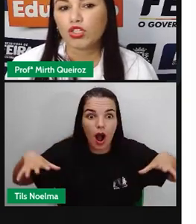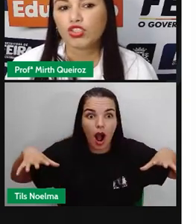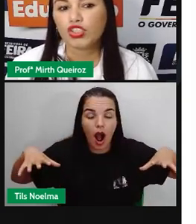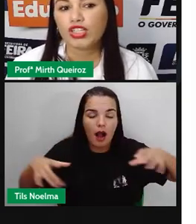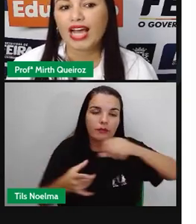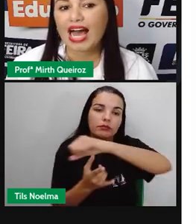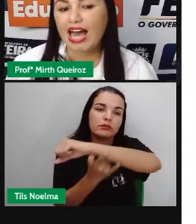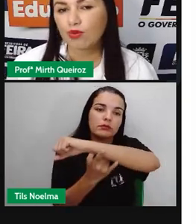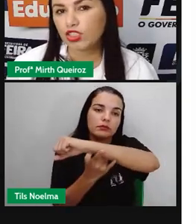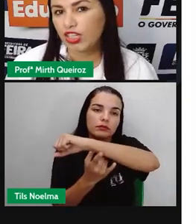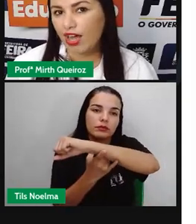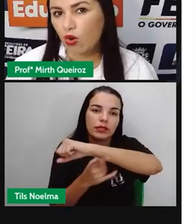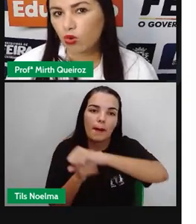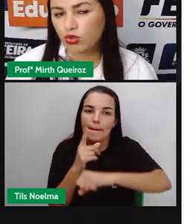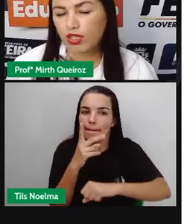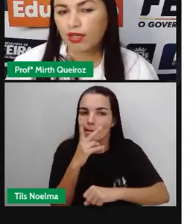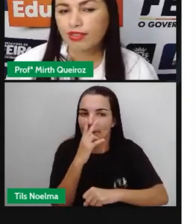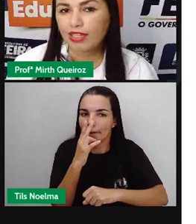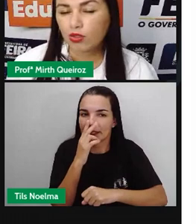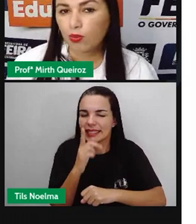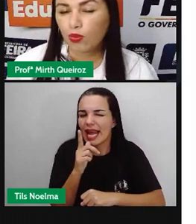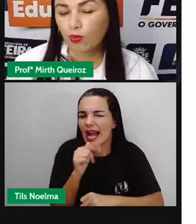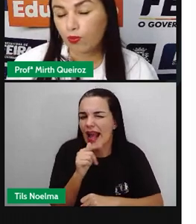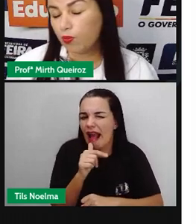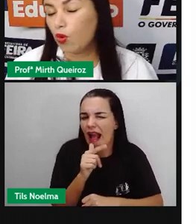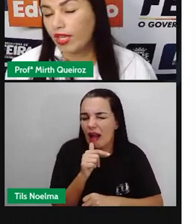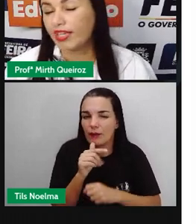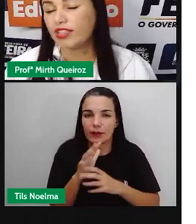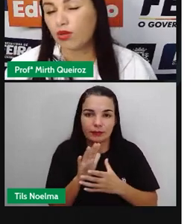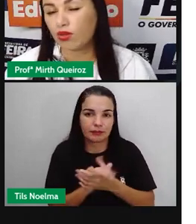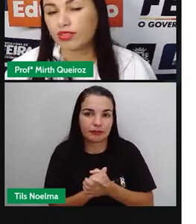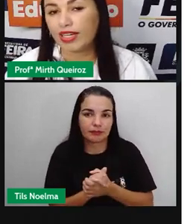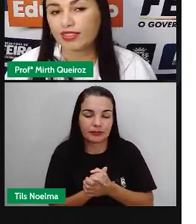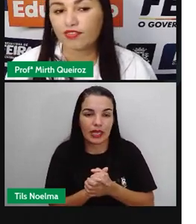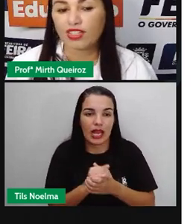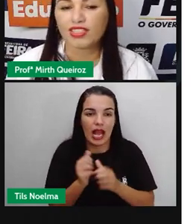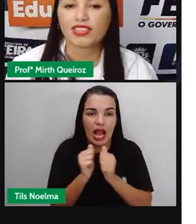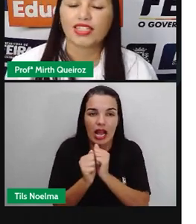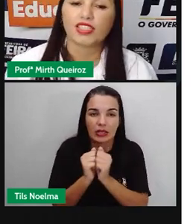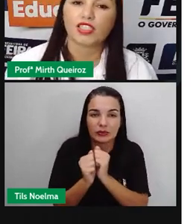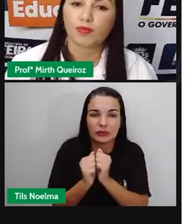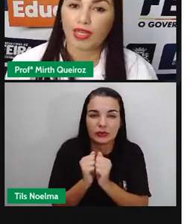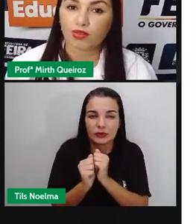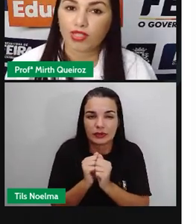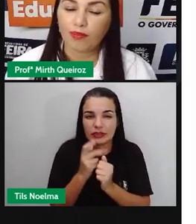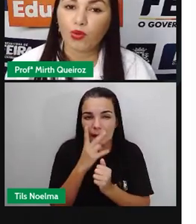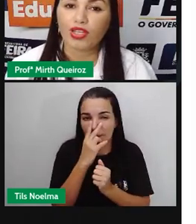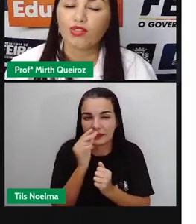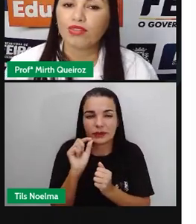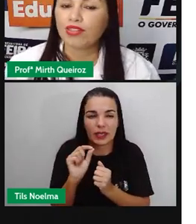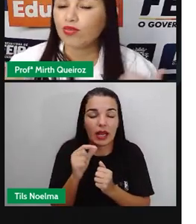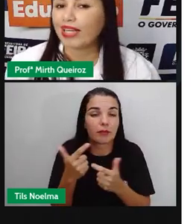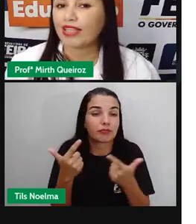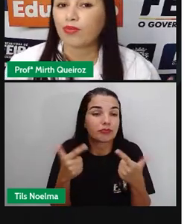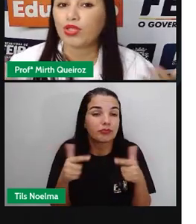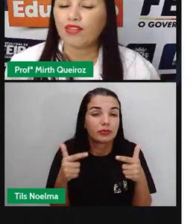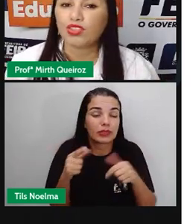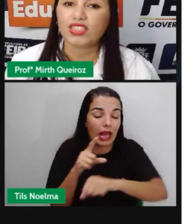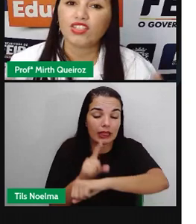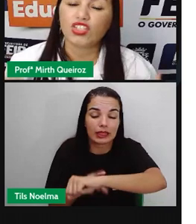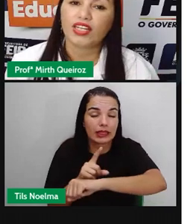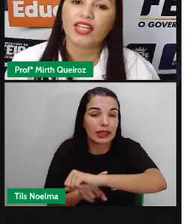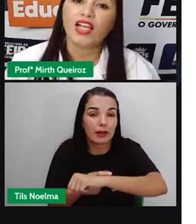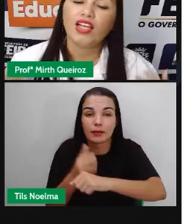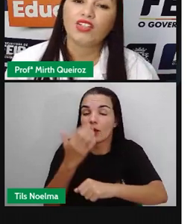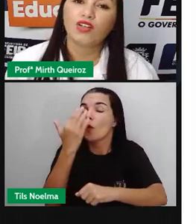aspecto de água de arroz tampo por quê que isso acontece fica esse Esse aspecto né porque não dá